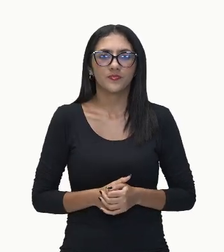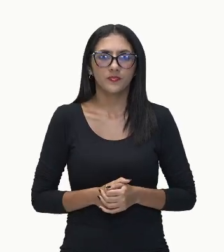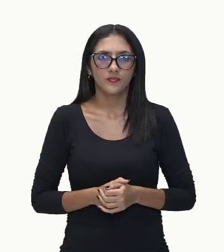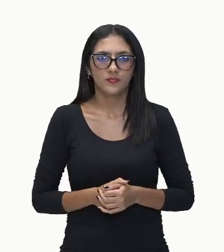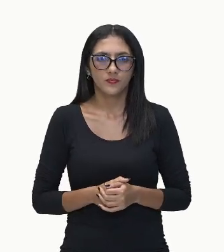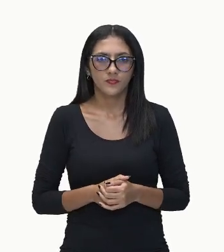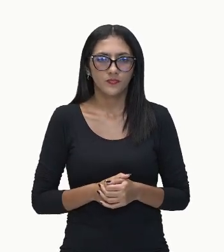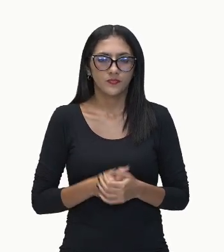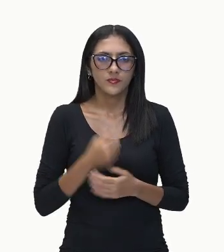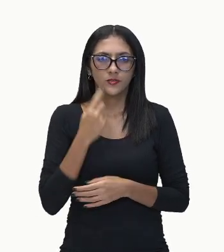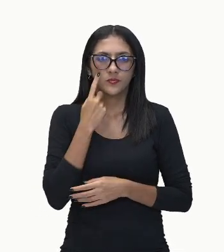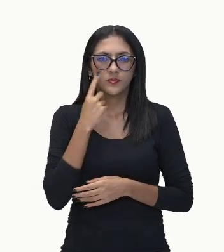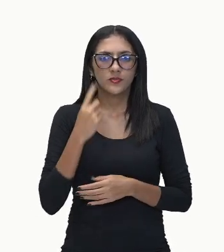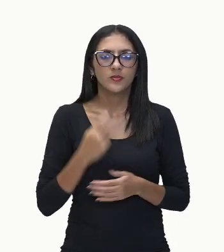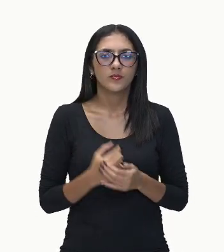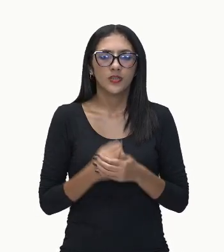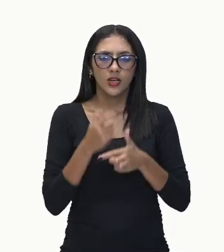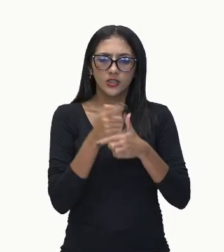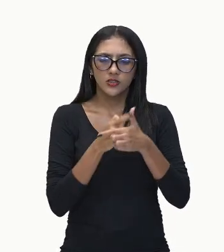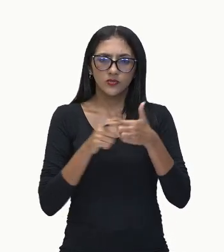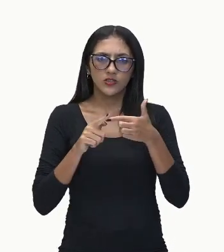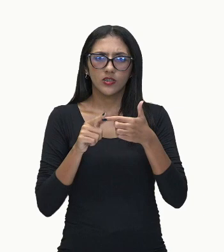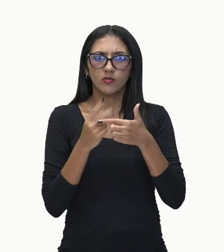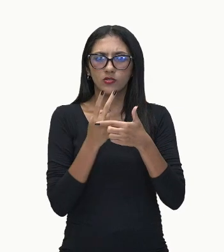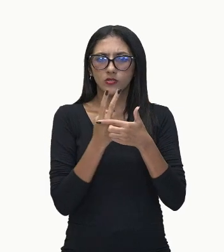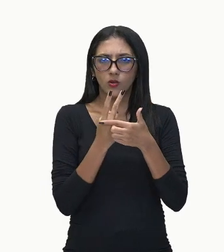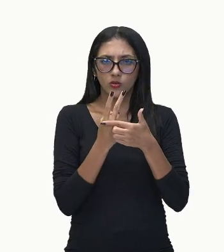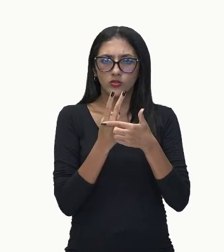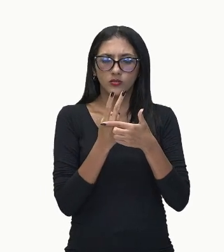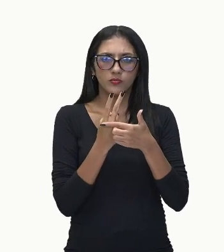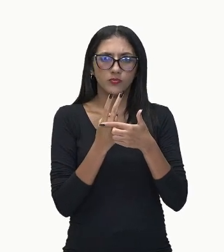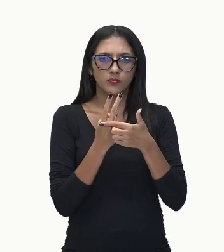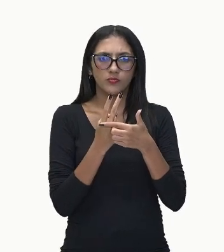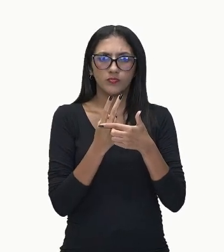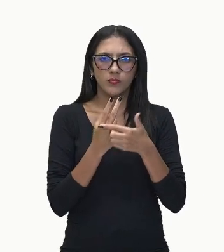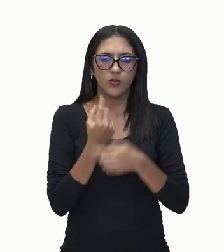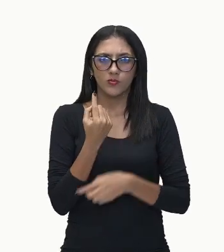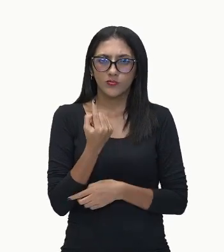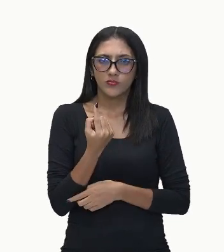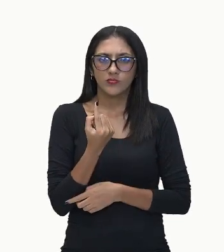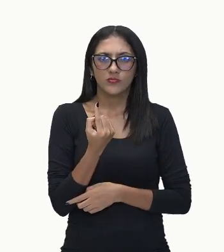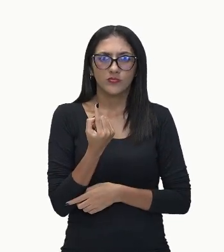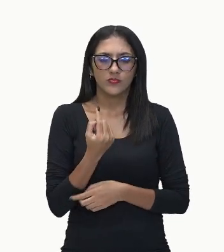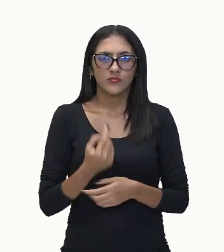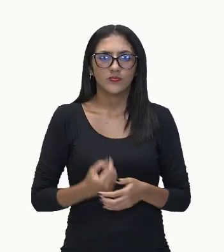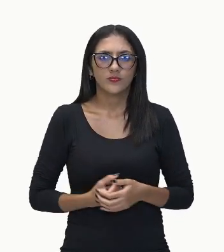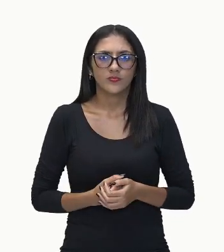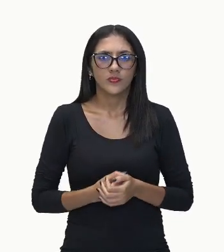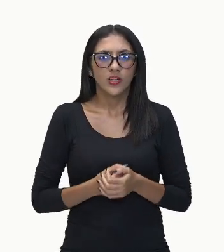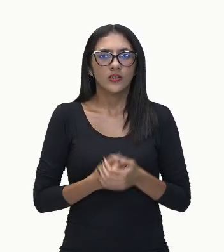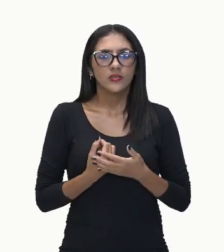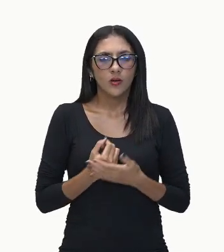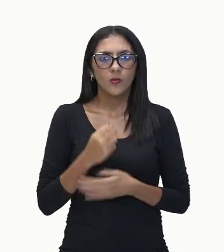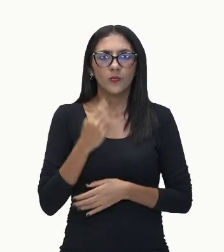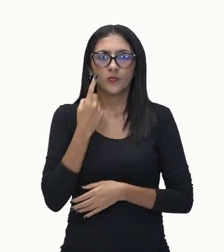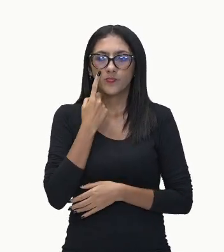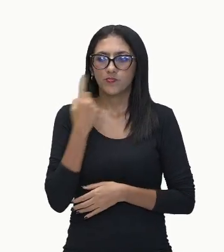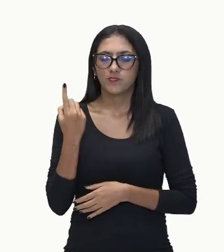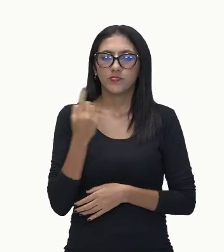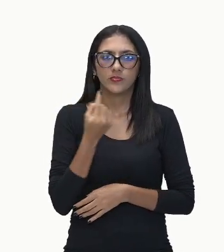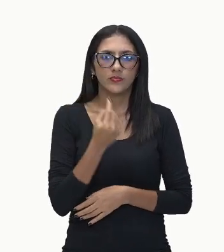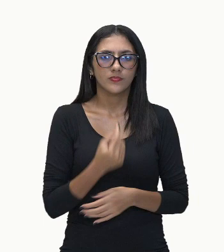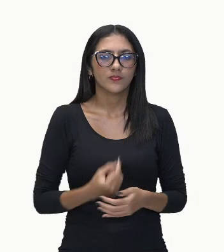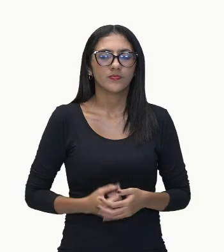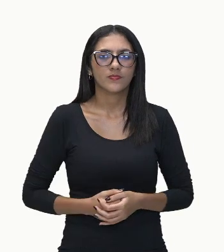metade de dois metade de dois é um então o nosso termo desconhecido será pegar